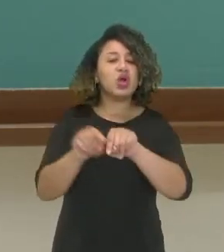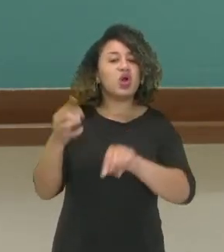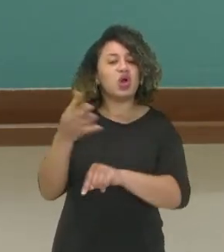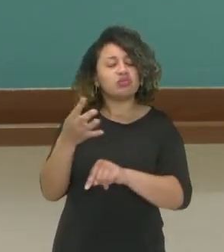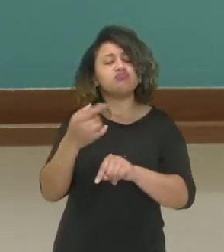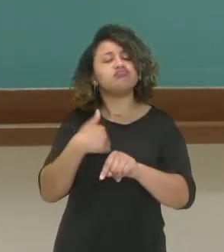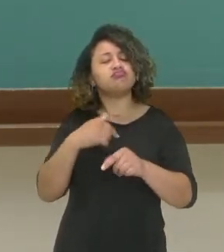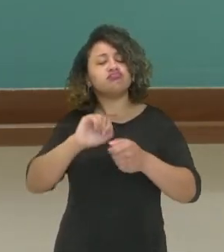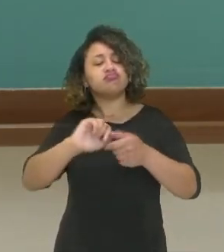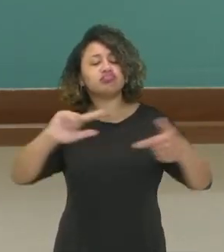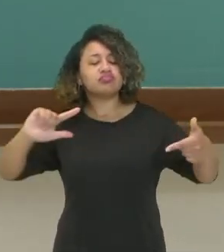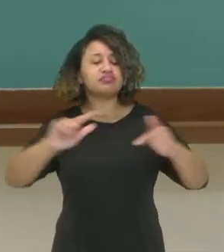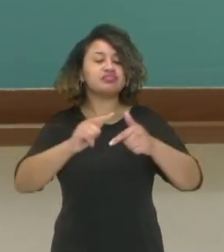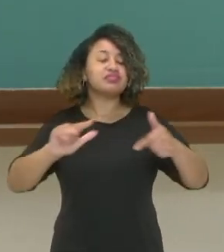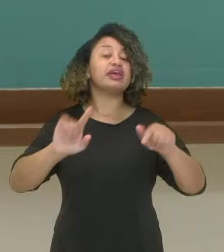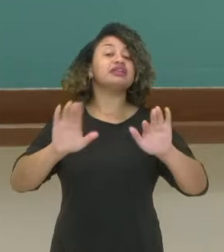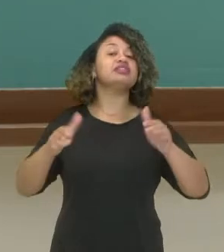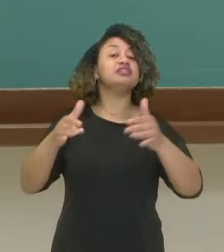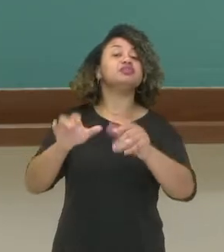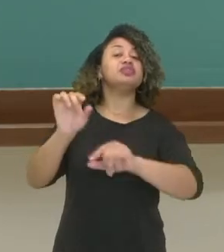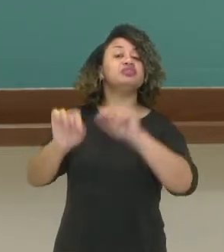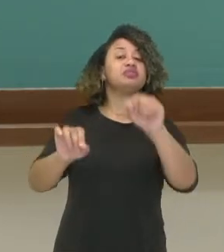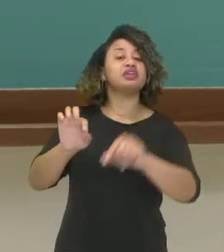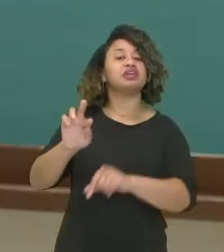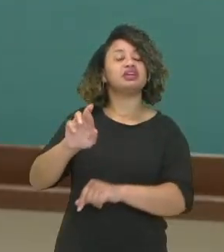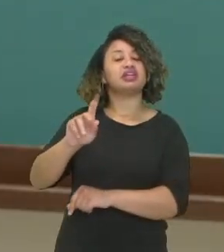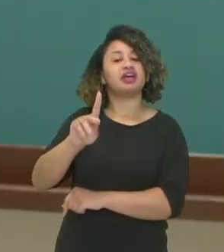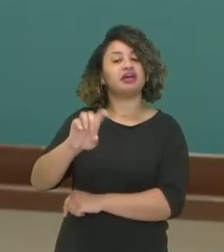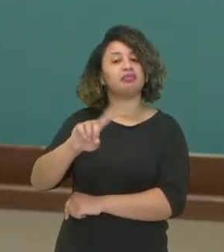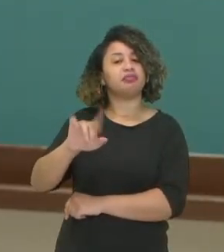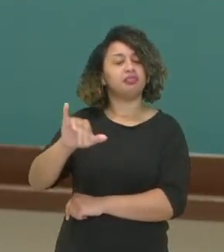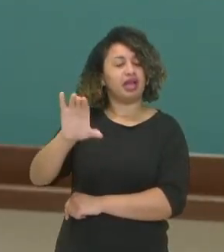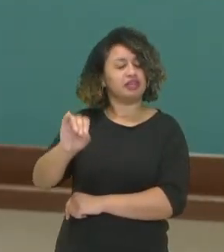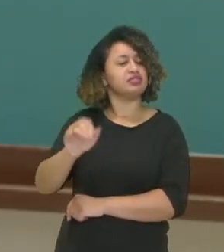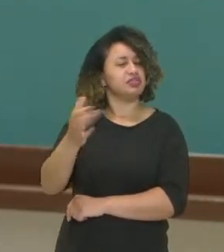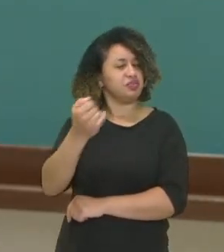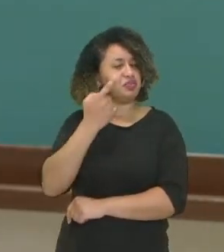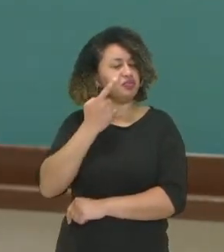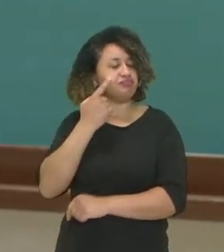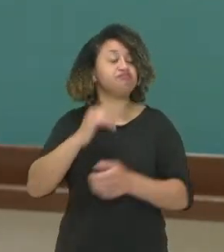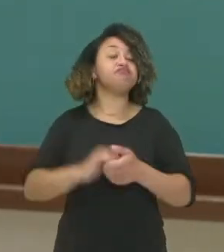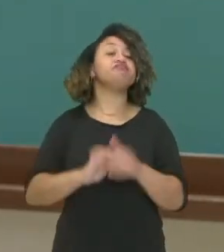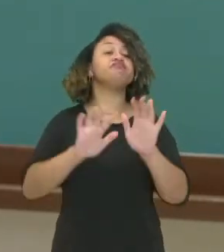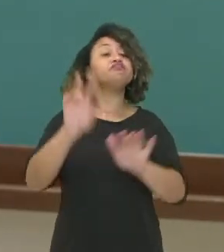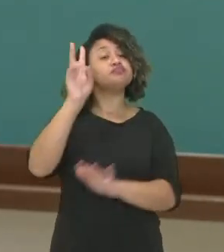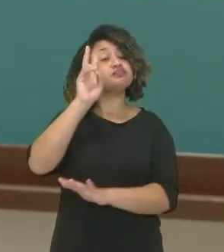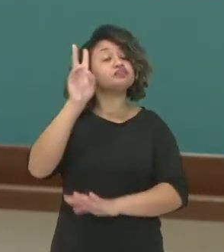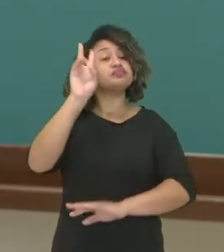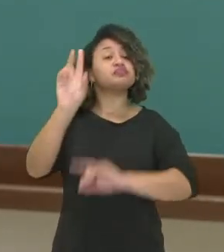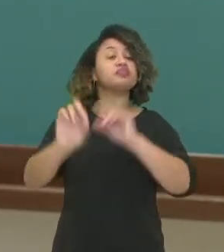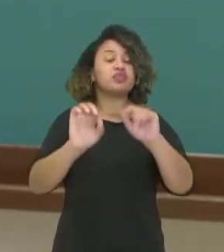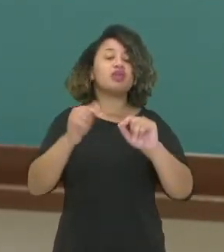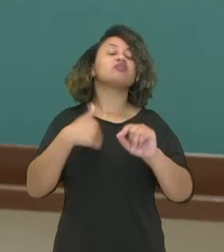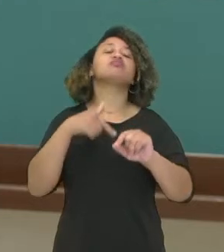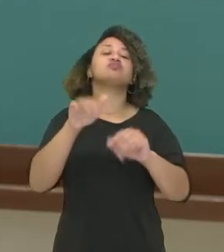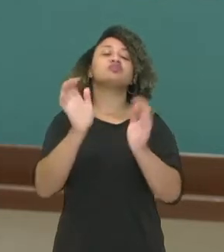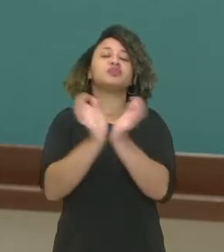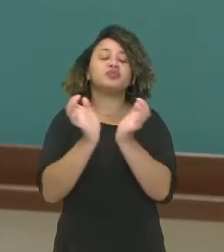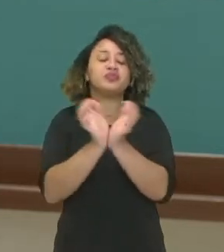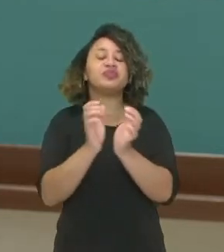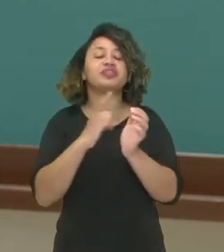estudar um pouquinho sobre os trapézios. Vamos lá comigo? Então me acompanhe. Para relembrar, né? Dentro dos quadriláteros nós temos